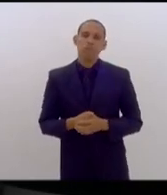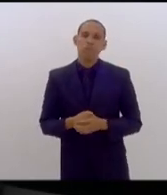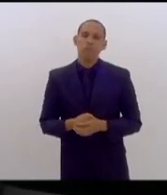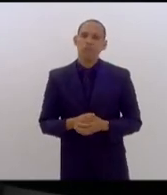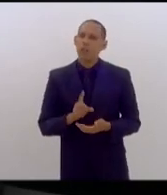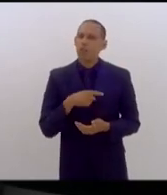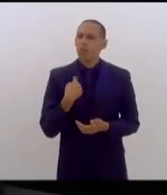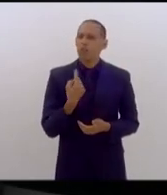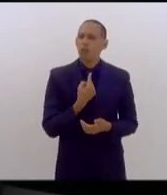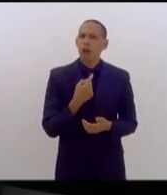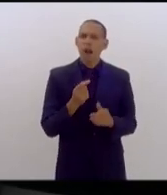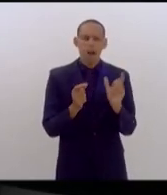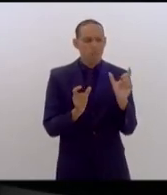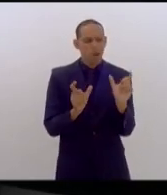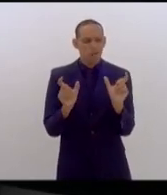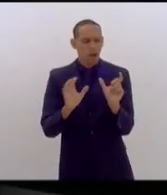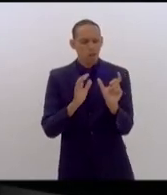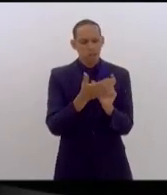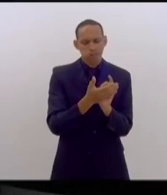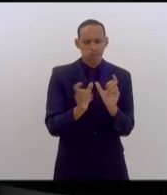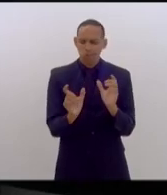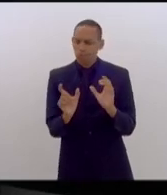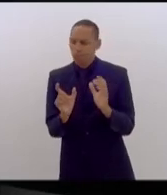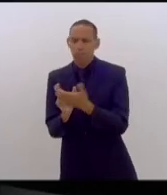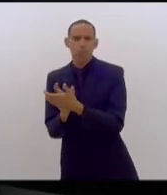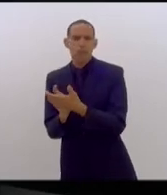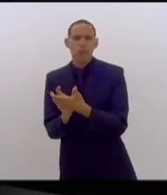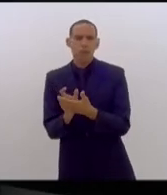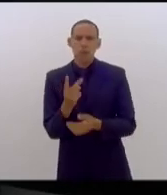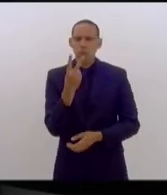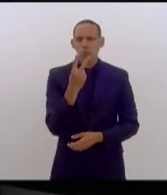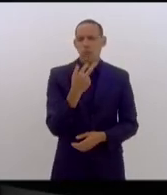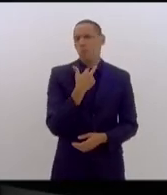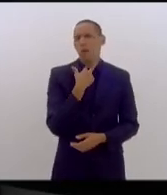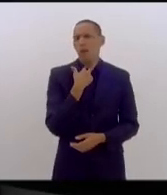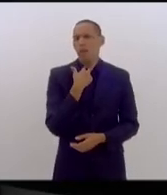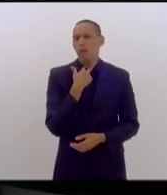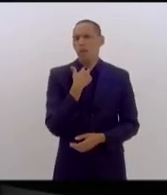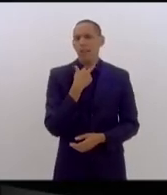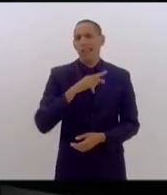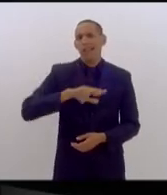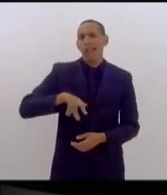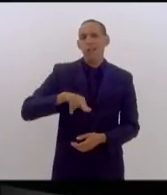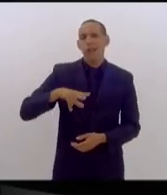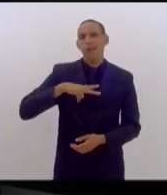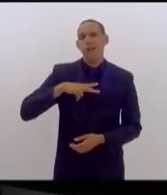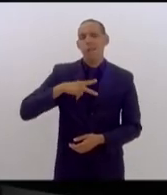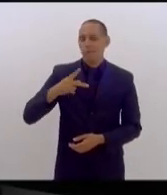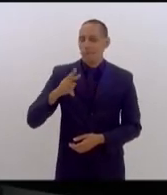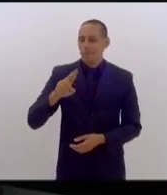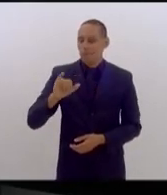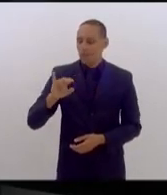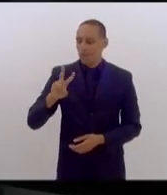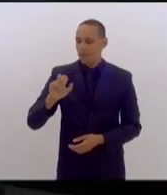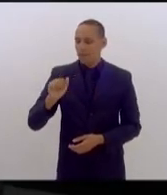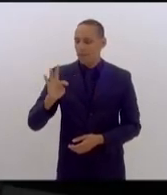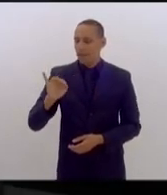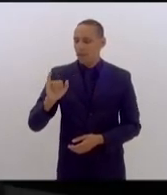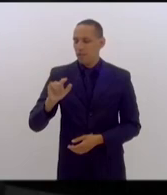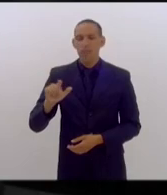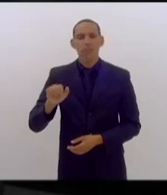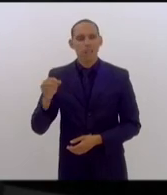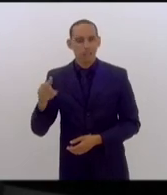usar duas terminologias nós não estamos tratando de privatização nós estamos tratando